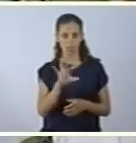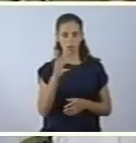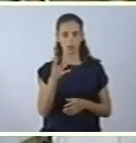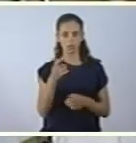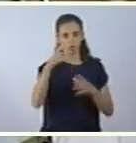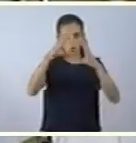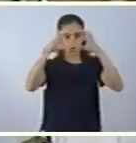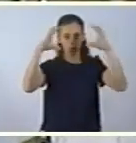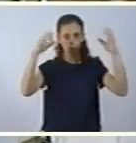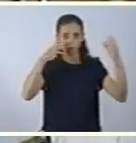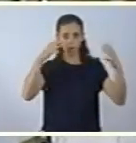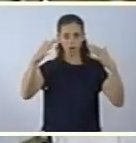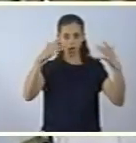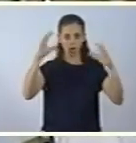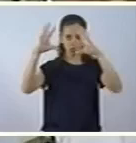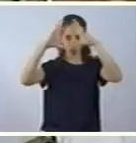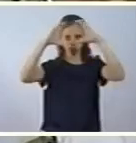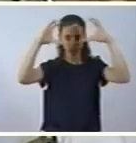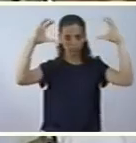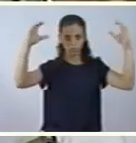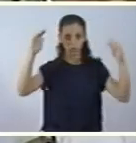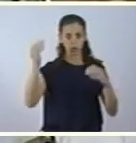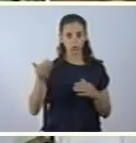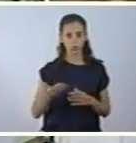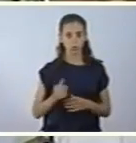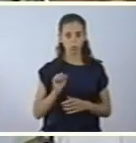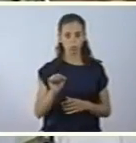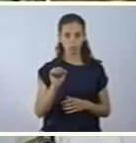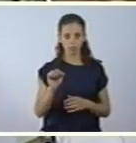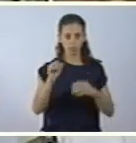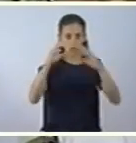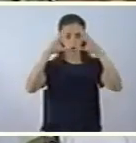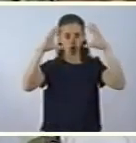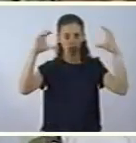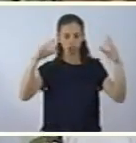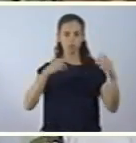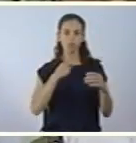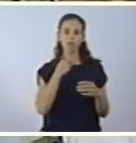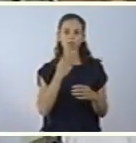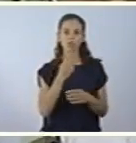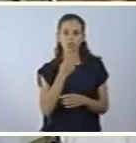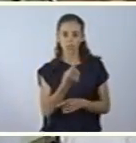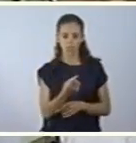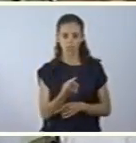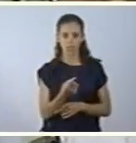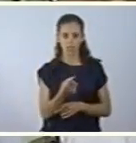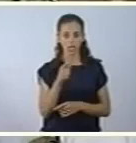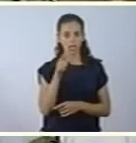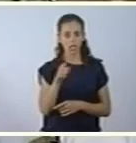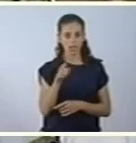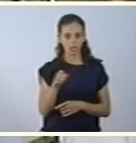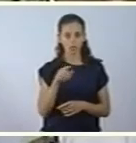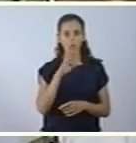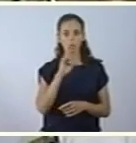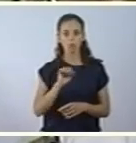quando uma nuvem luminosa os cobriu com a sua sombra, e da nuvem uma voz dizia: Este é